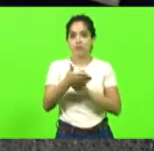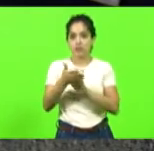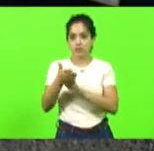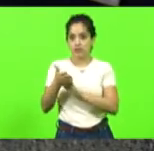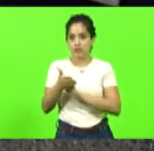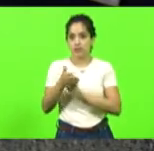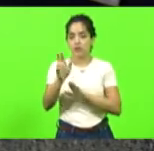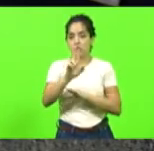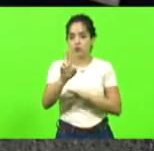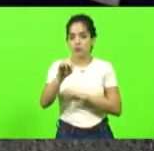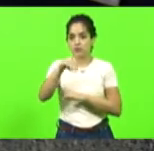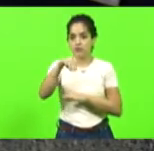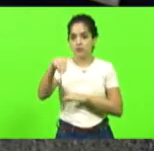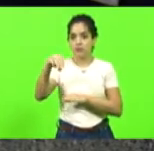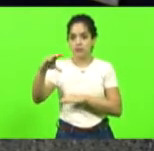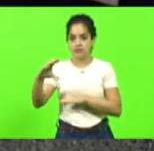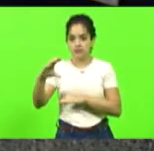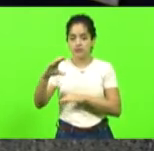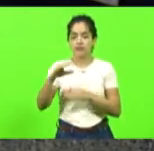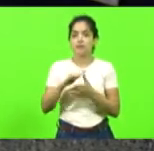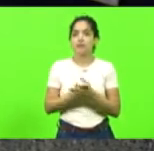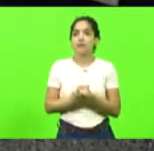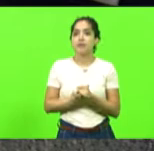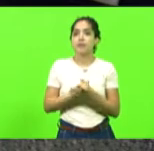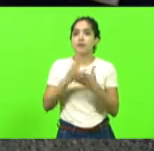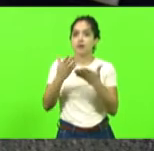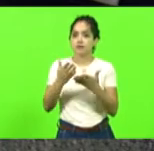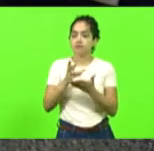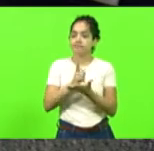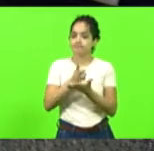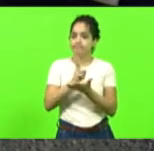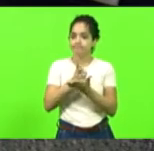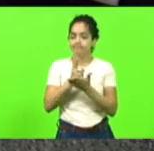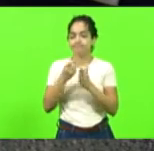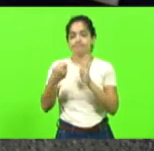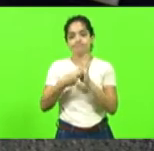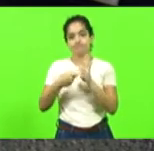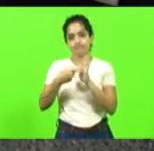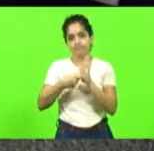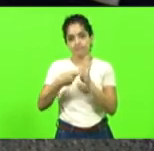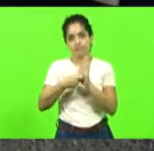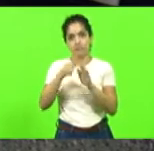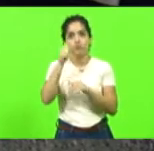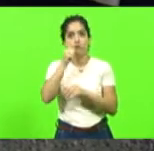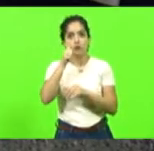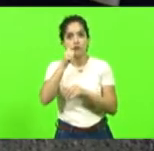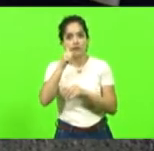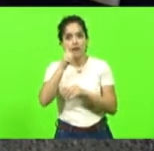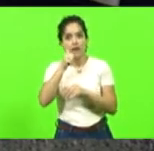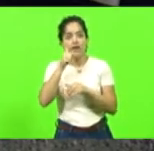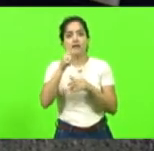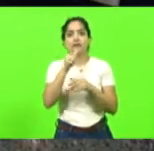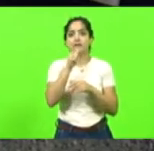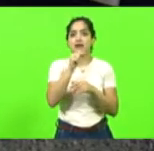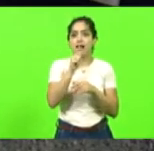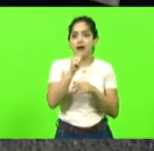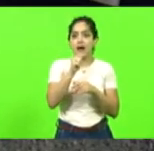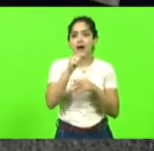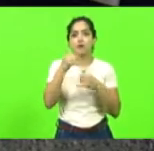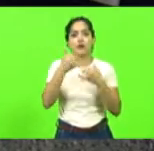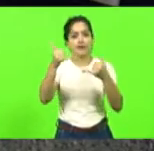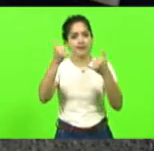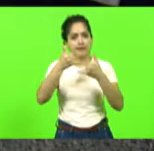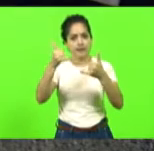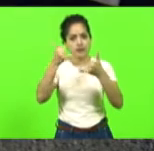MAB, em nome do MMC, em nome da Via Campesina. Sigamos na luta. Mulheres, água e energia não são